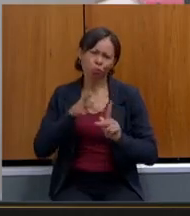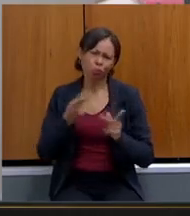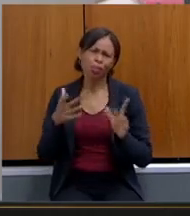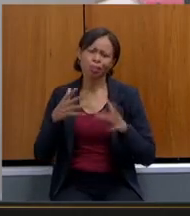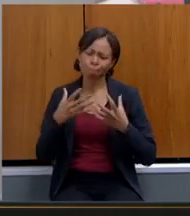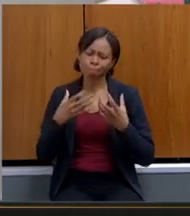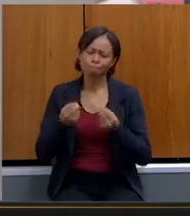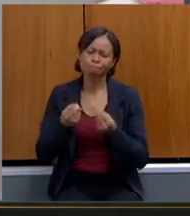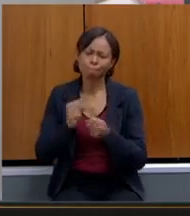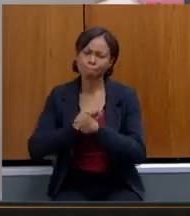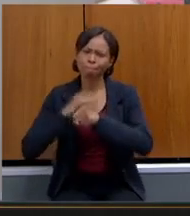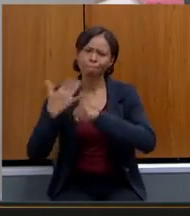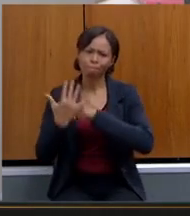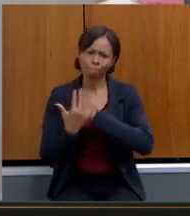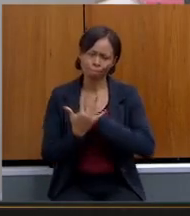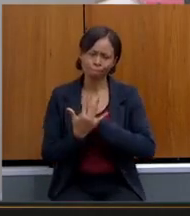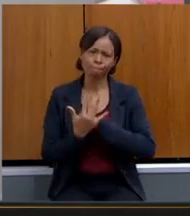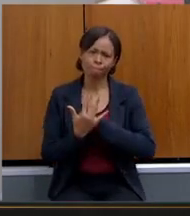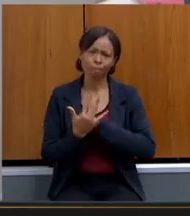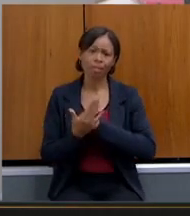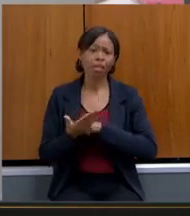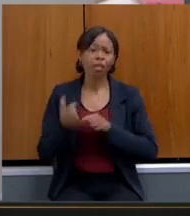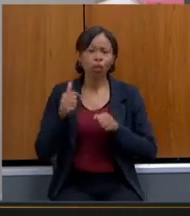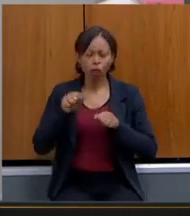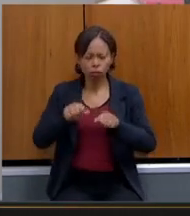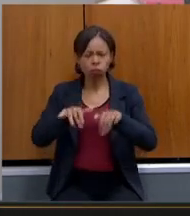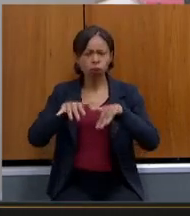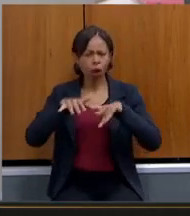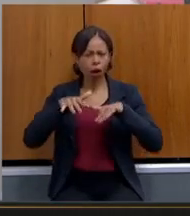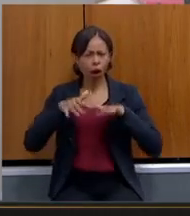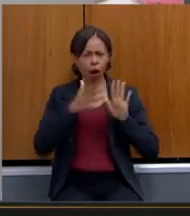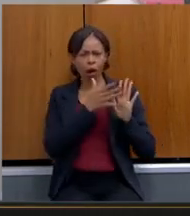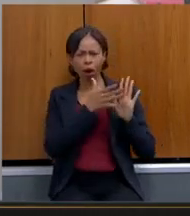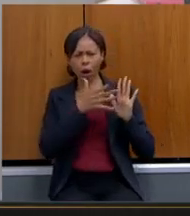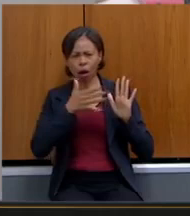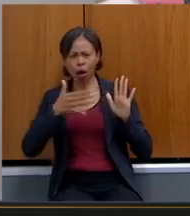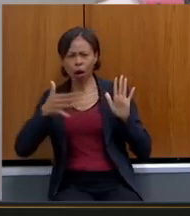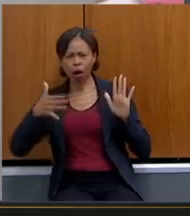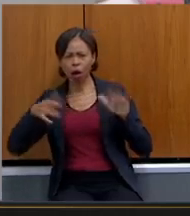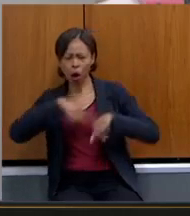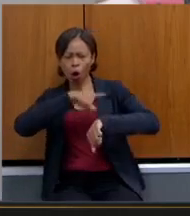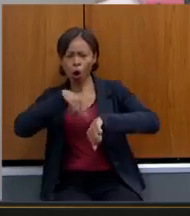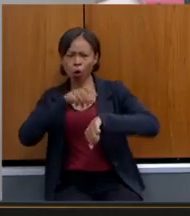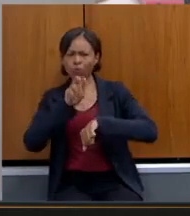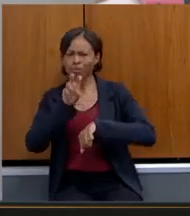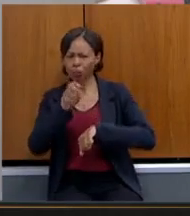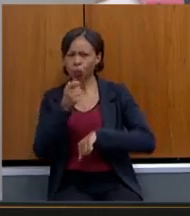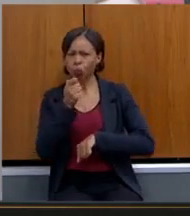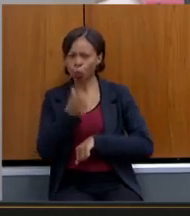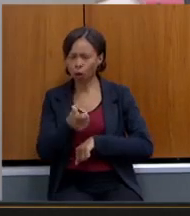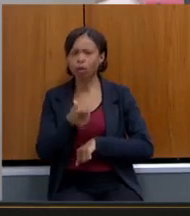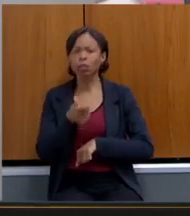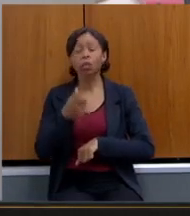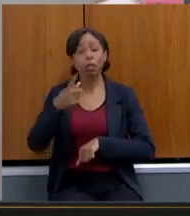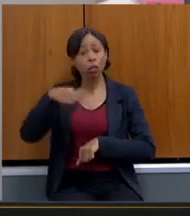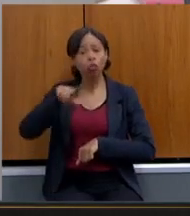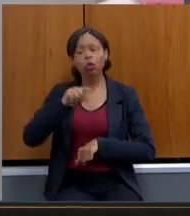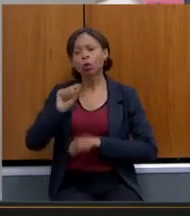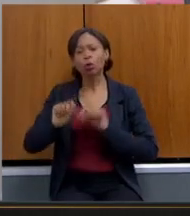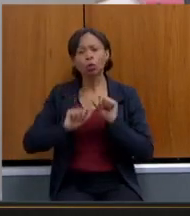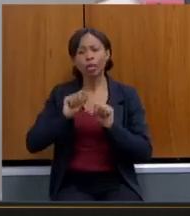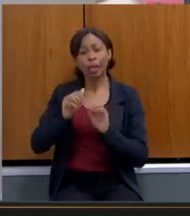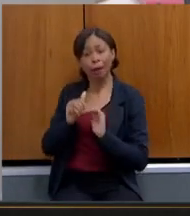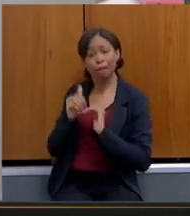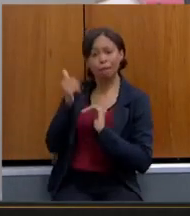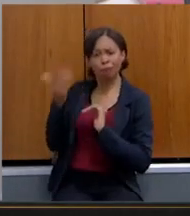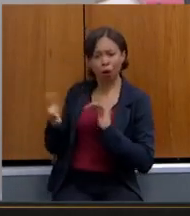da cor vídeo 19 durante toda a nossa audiência que durou quase 5 horas nós estiver vivemos o lado